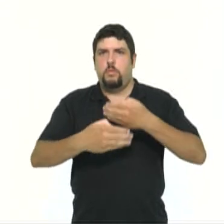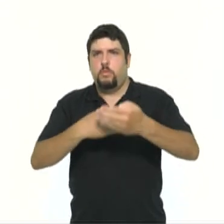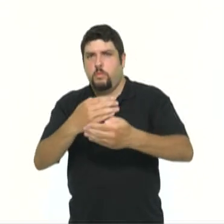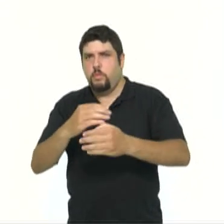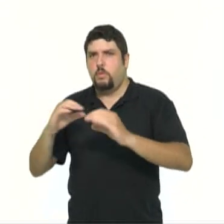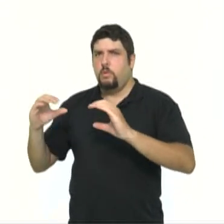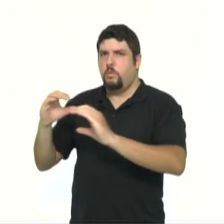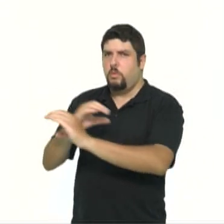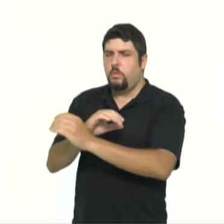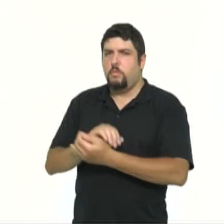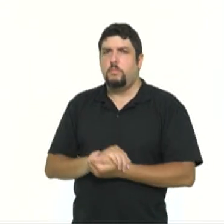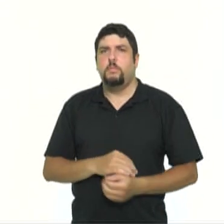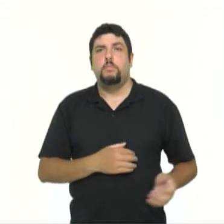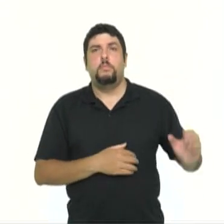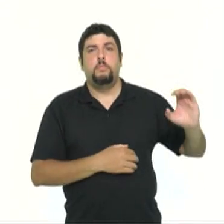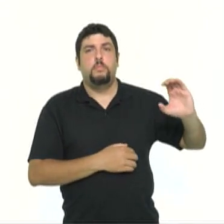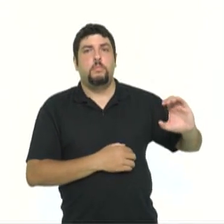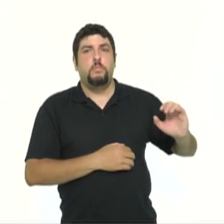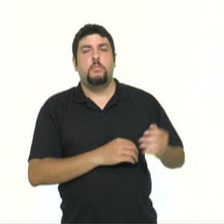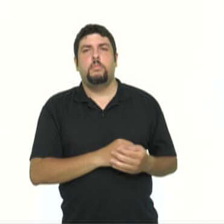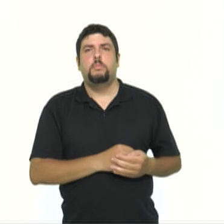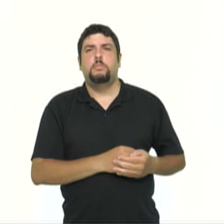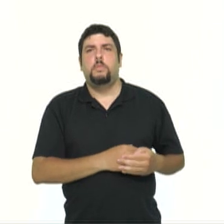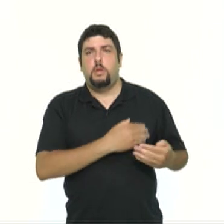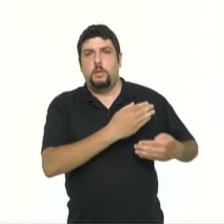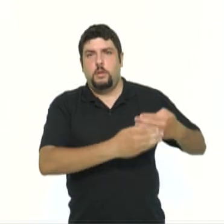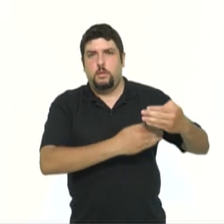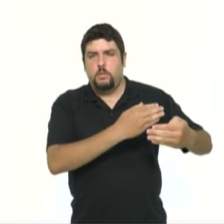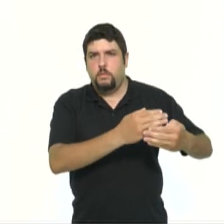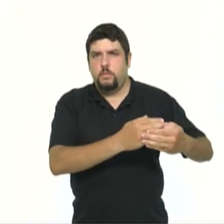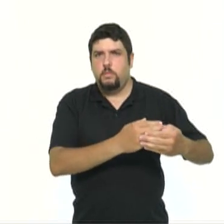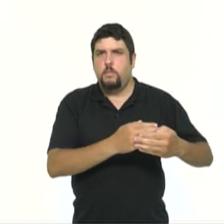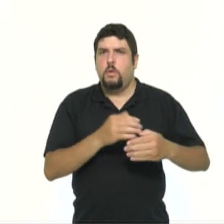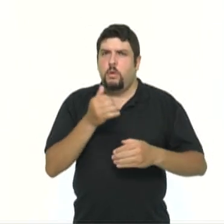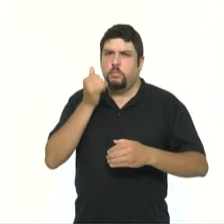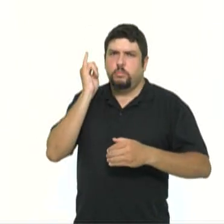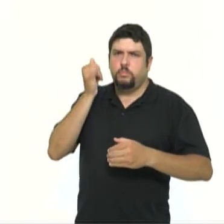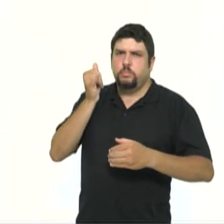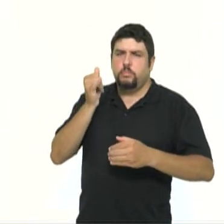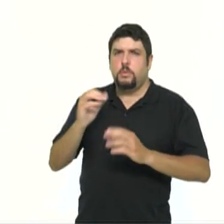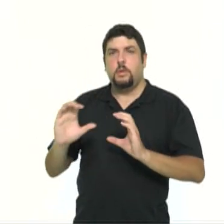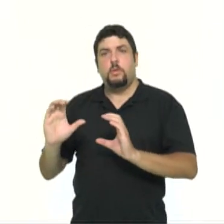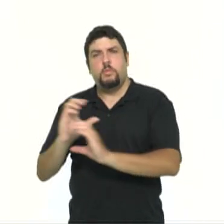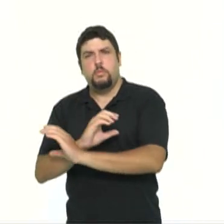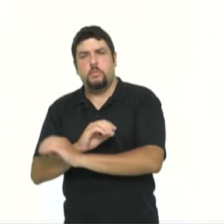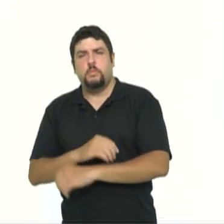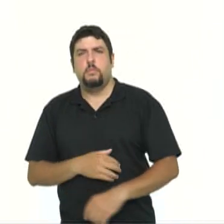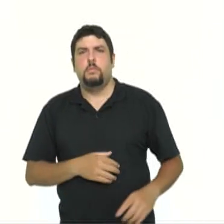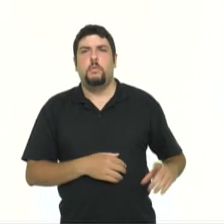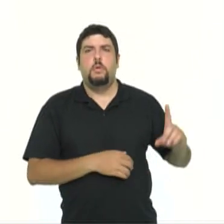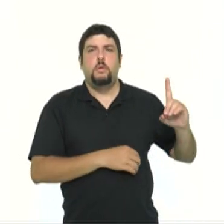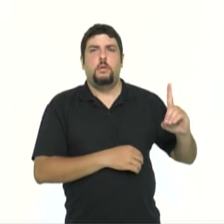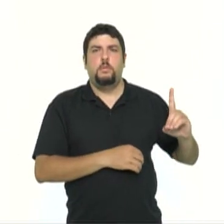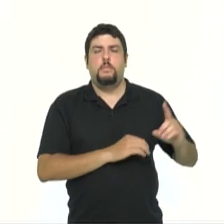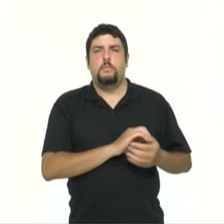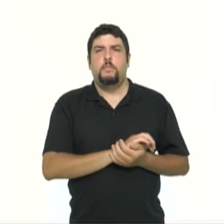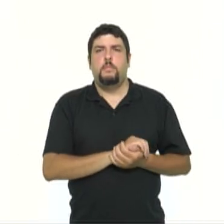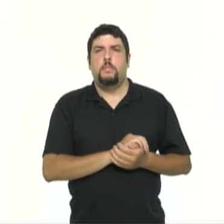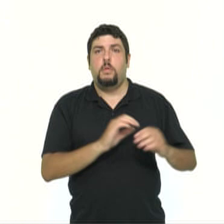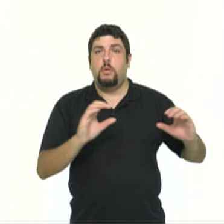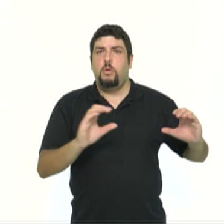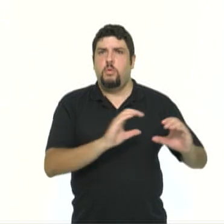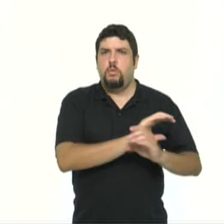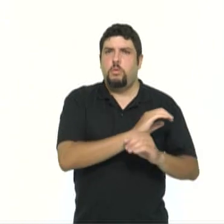conclusão. C. Desenvolvimento, enredo e conclusão. Ou letra D.